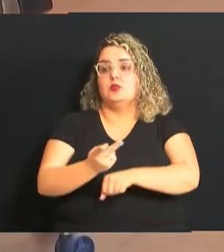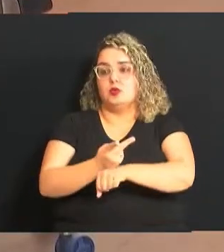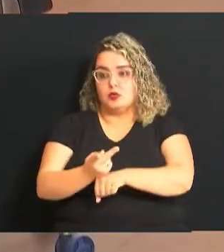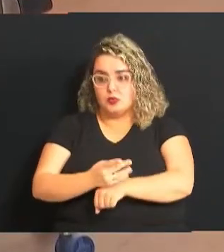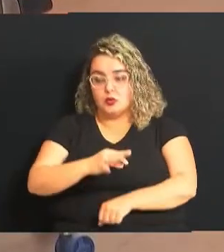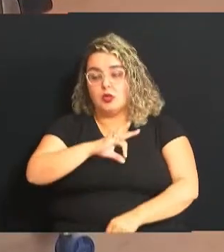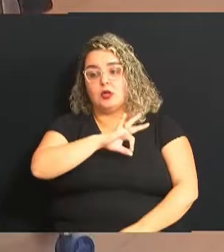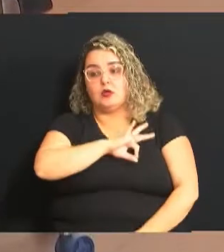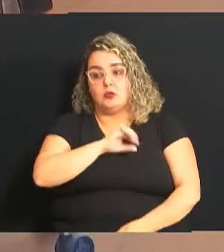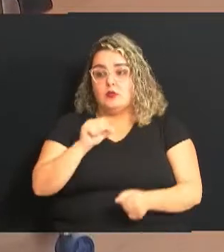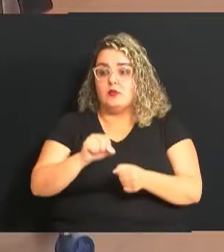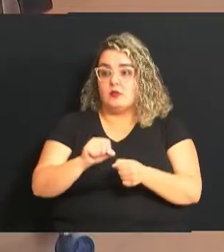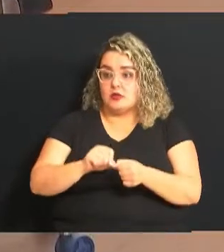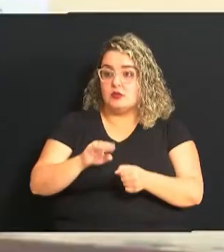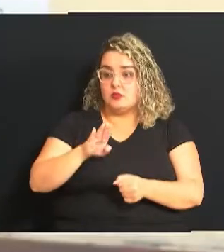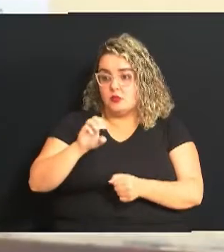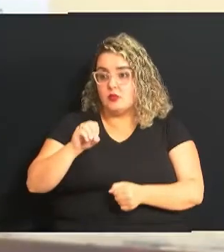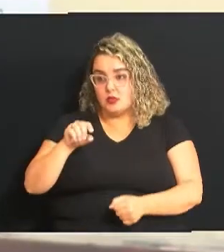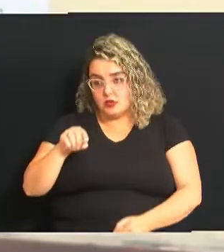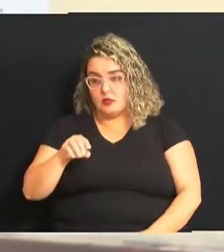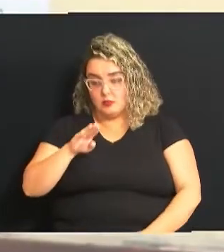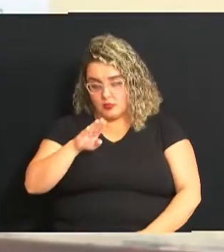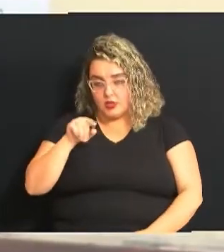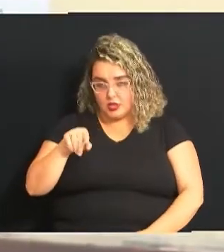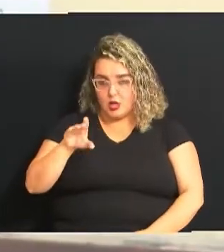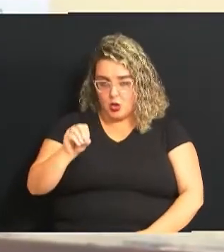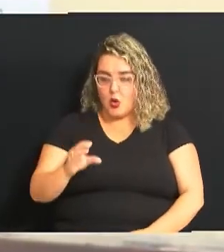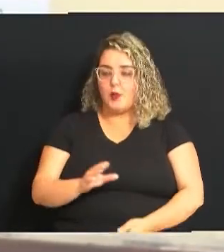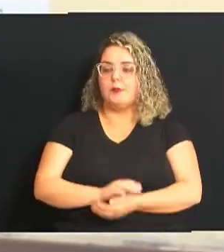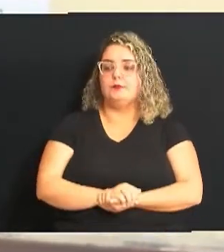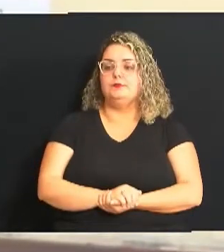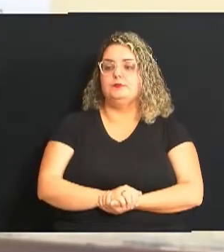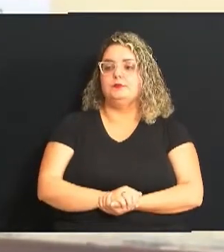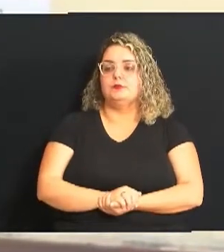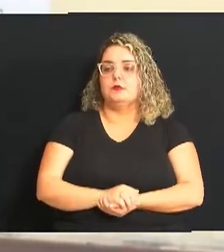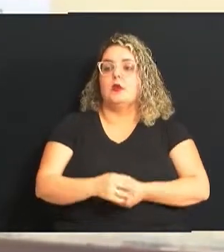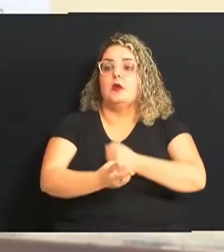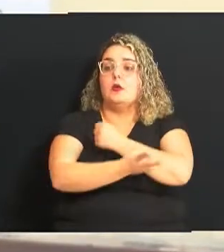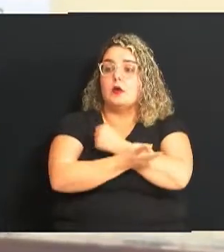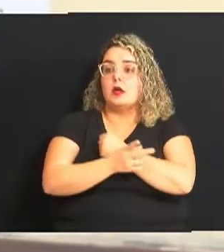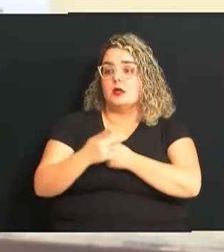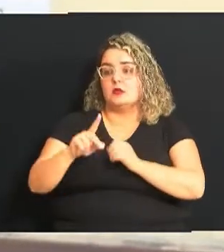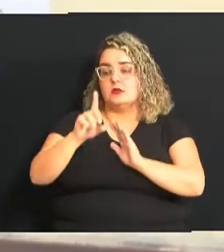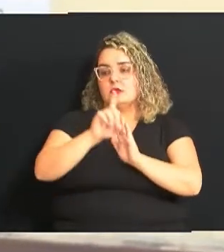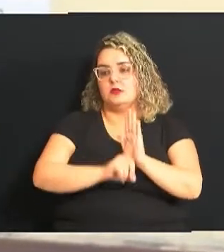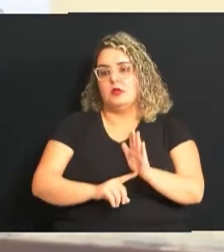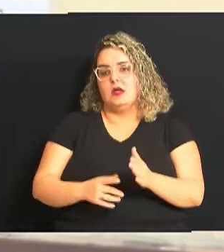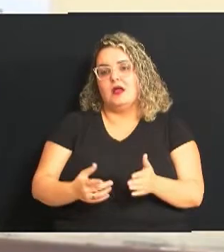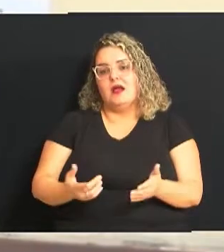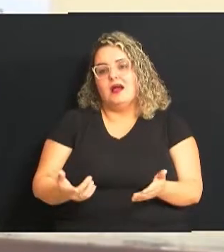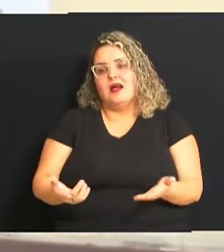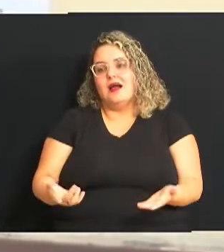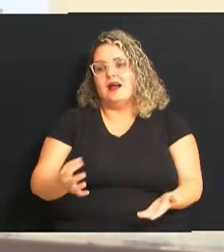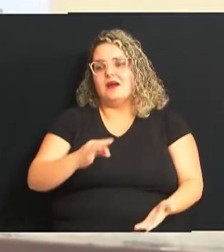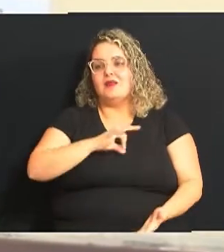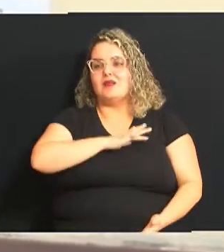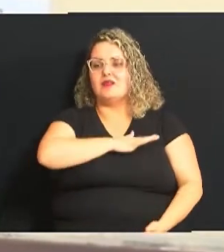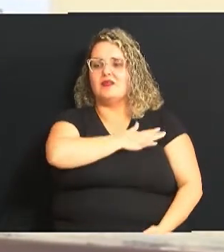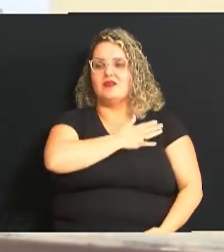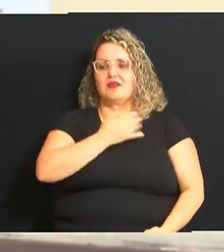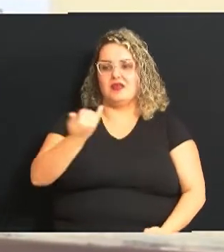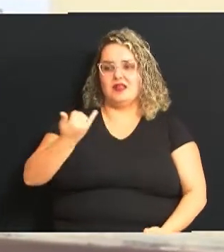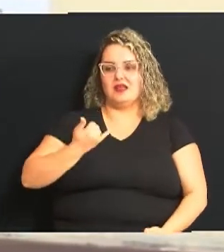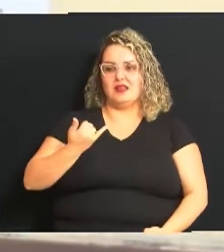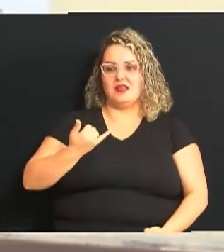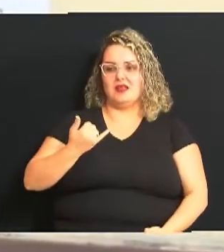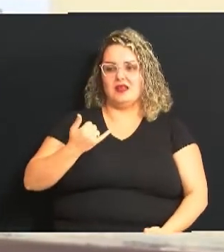delegacia, faça um boletim de ocorrência, resguarde seus direitos. Ah, mas eu vou chegar para o delegado vai falar para mim que eu não